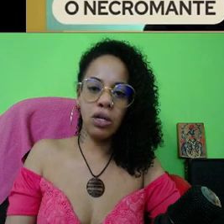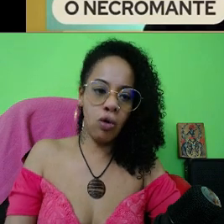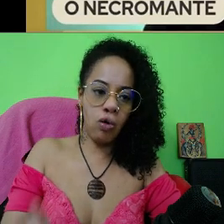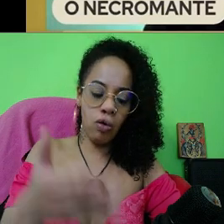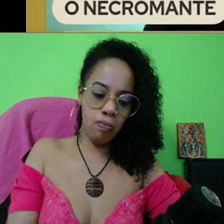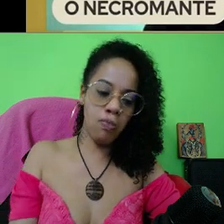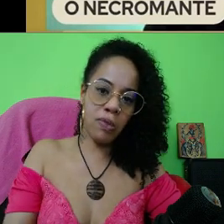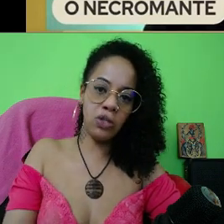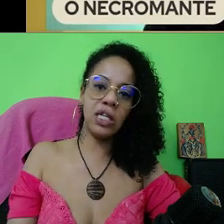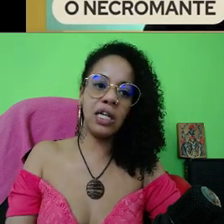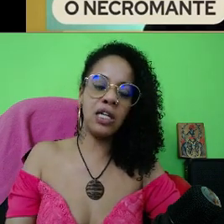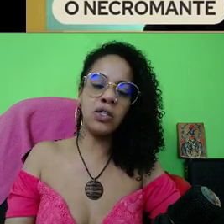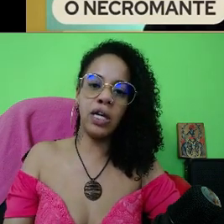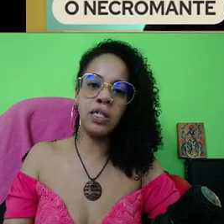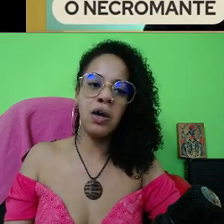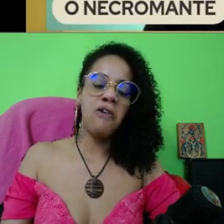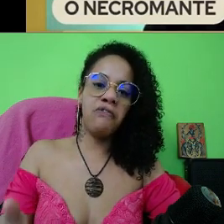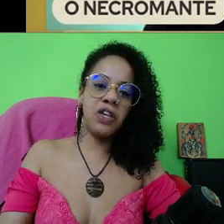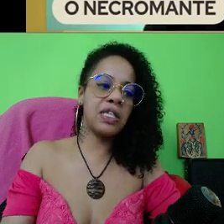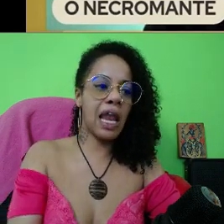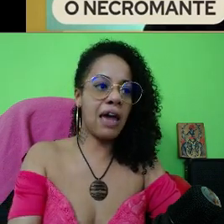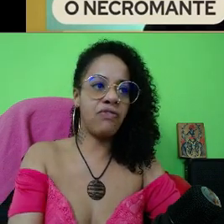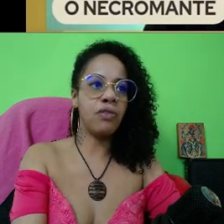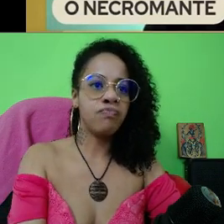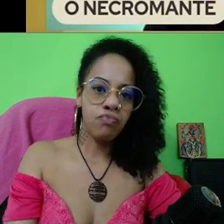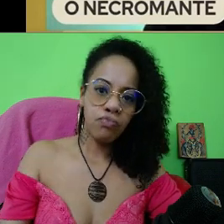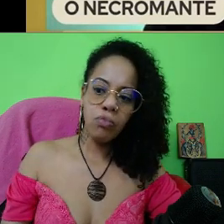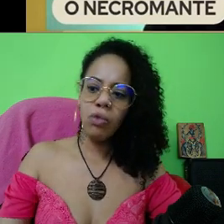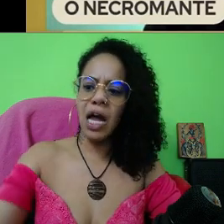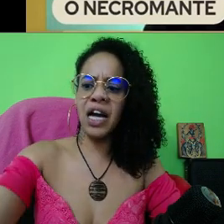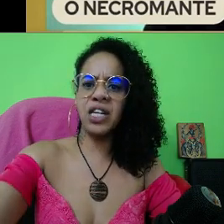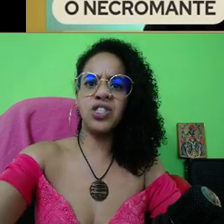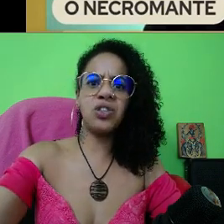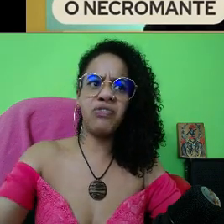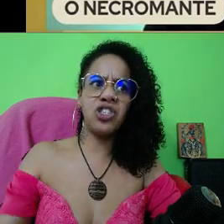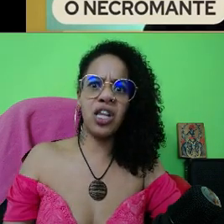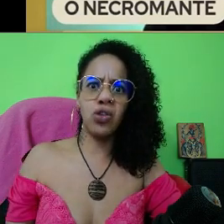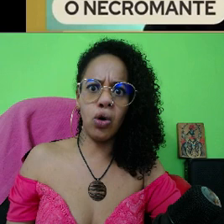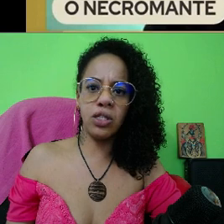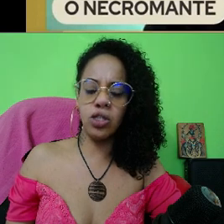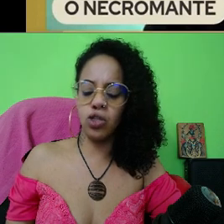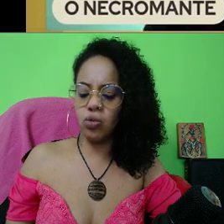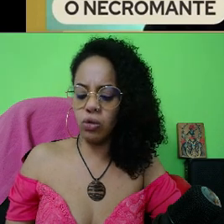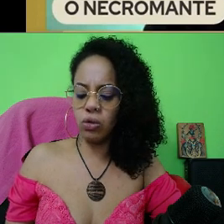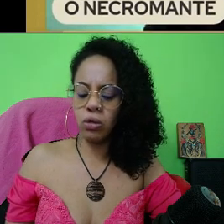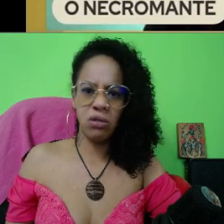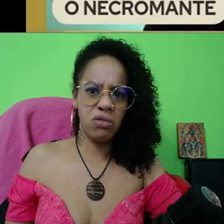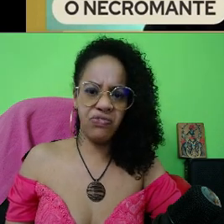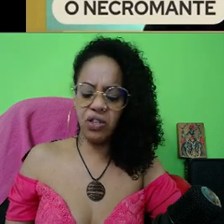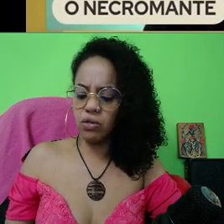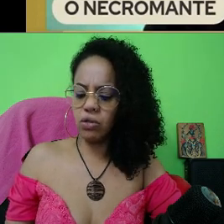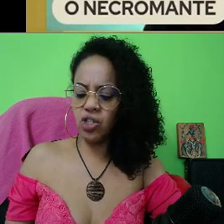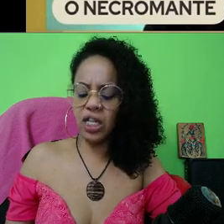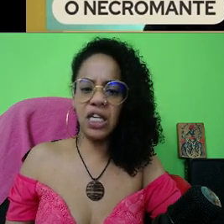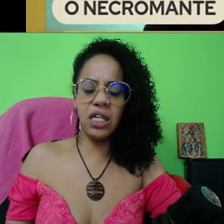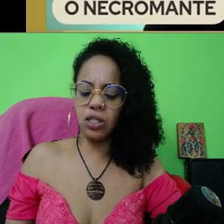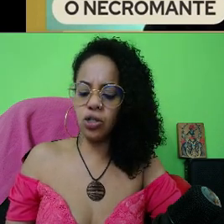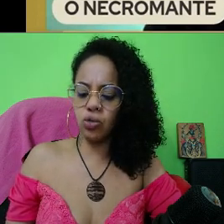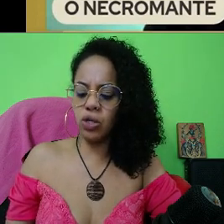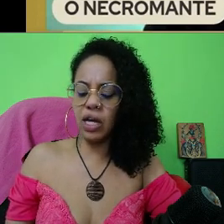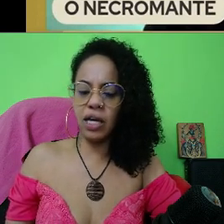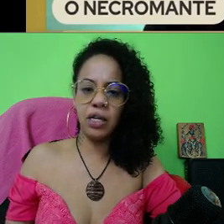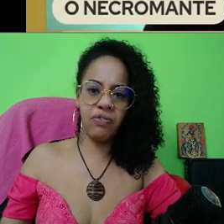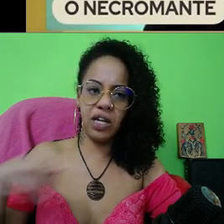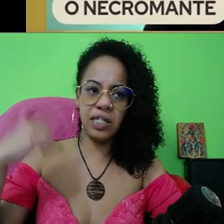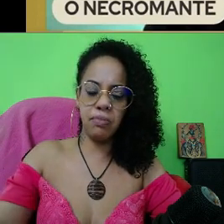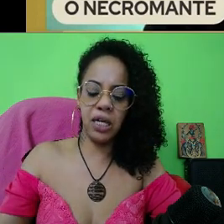no momento das eleições fiz a Live acredito que foi dia 12 de junho enfim dia 15